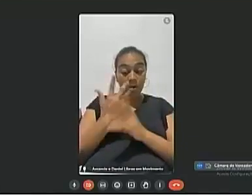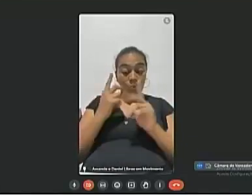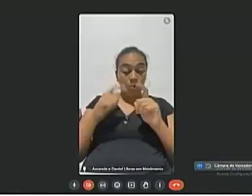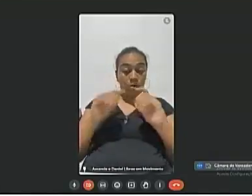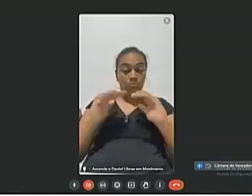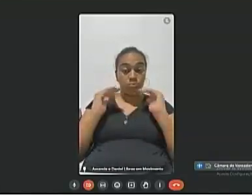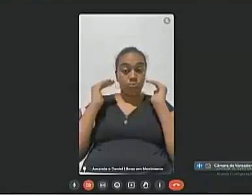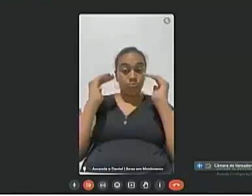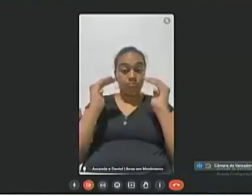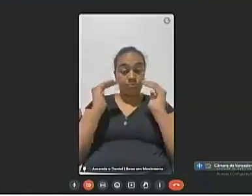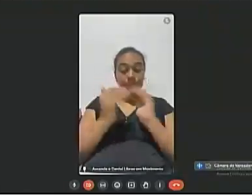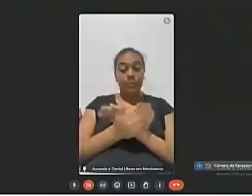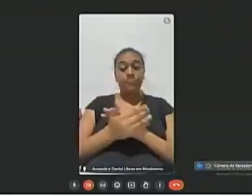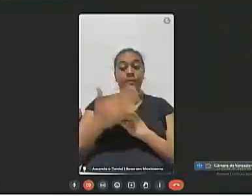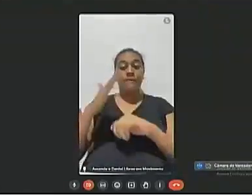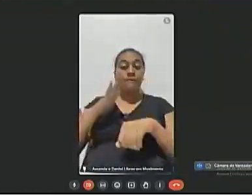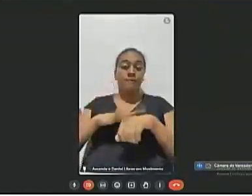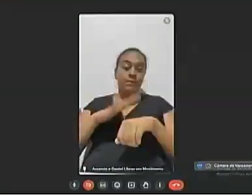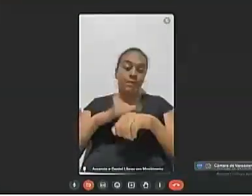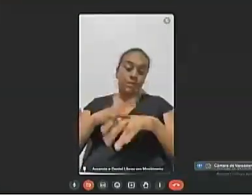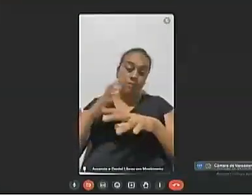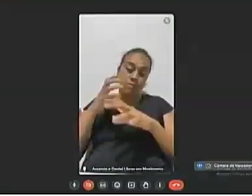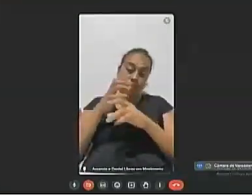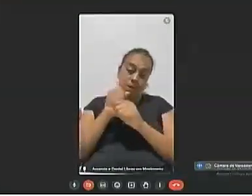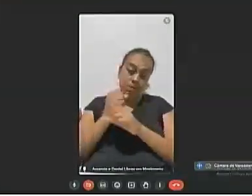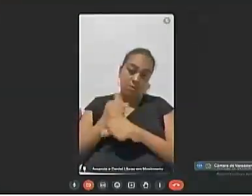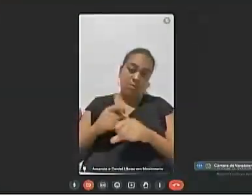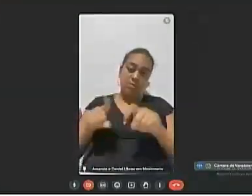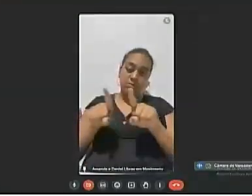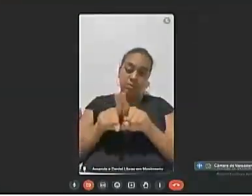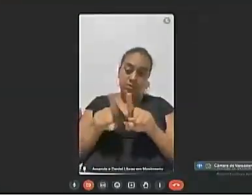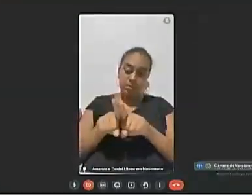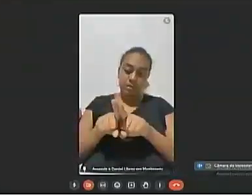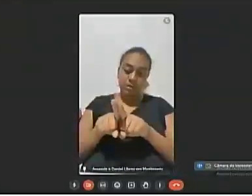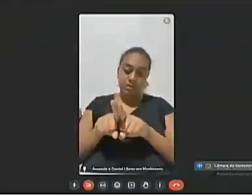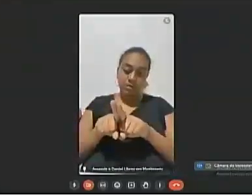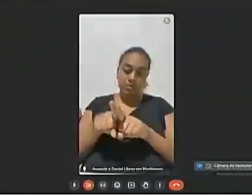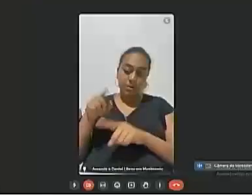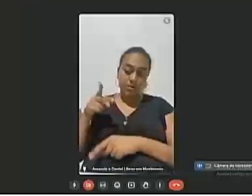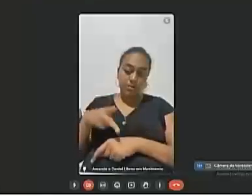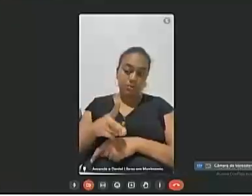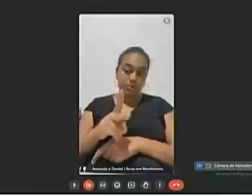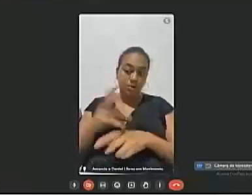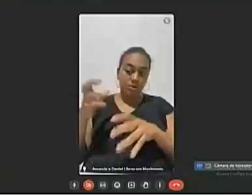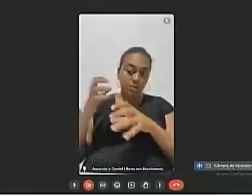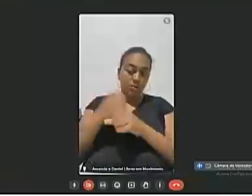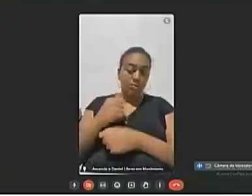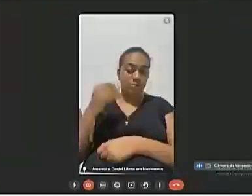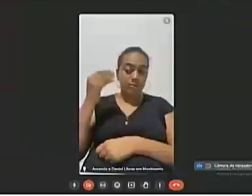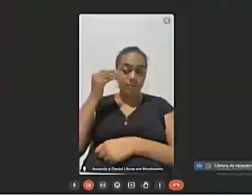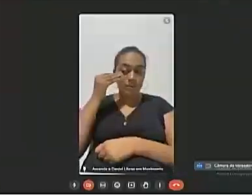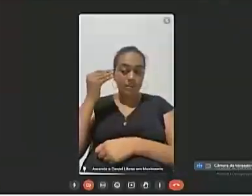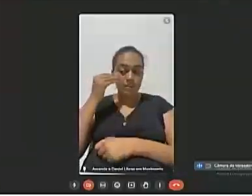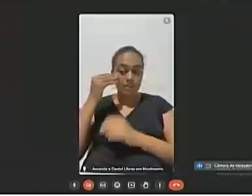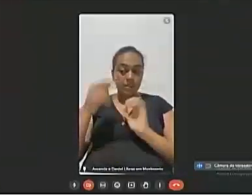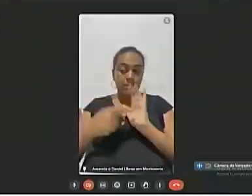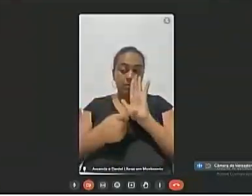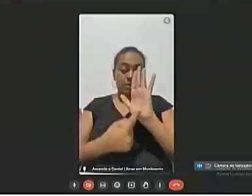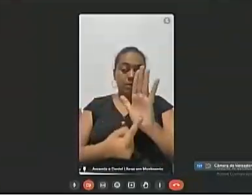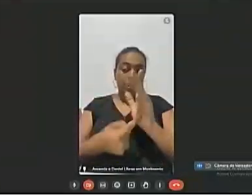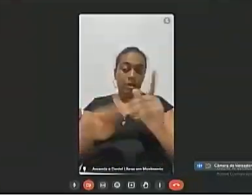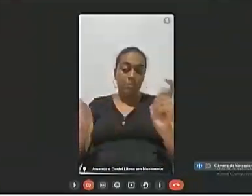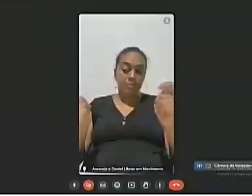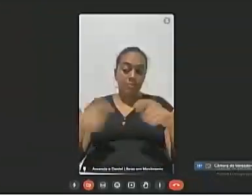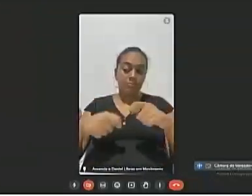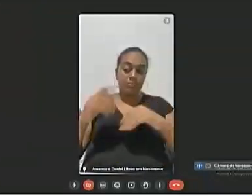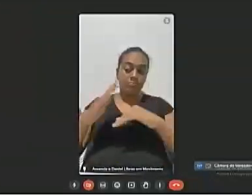né? Nós fizemos uma conta, uma sequência de contas para tentar provar a possibilidade ou não